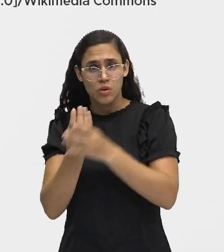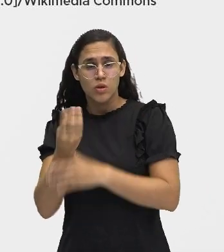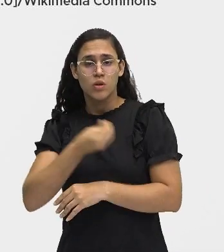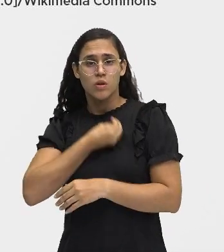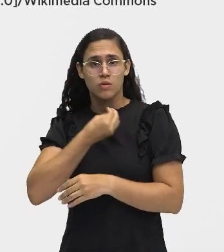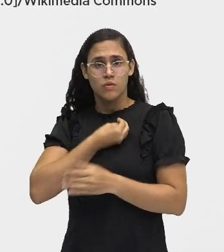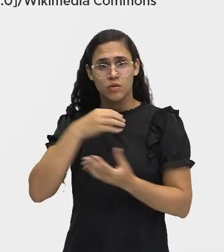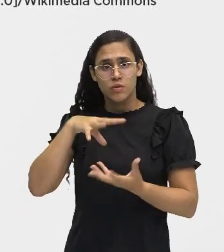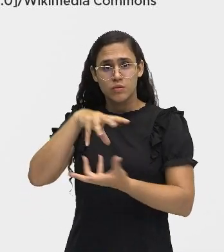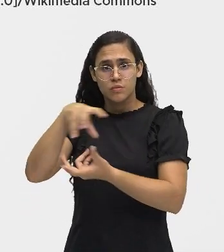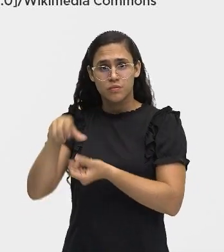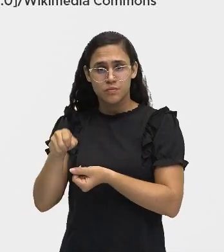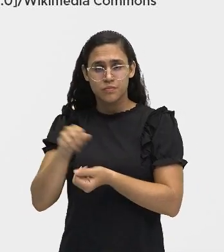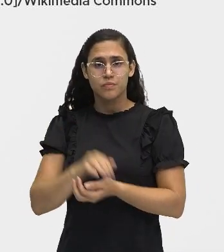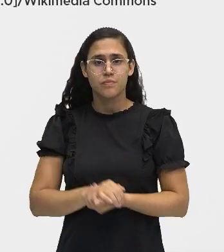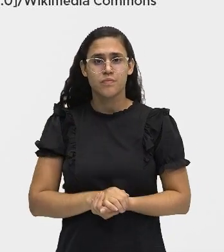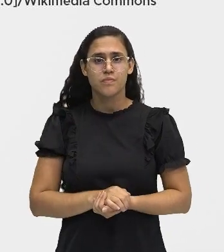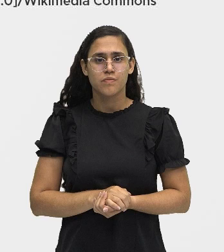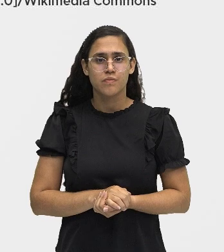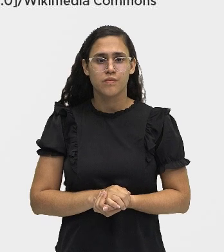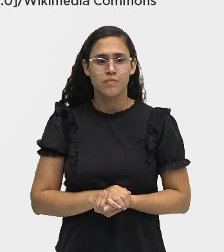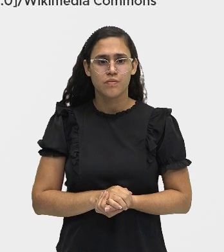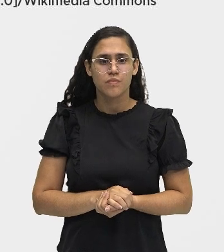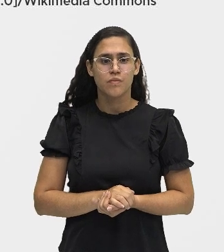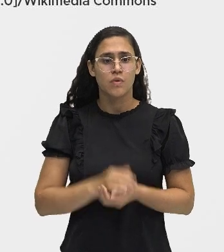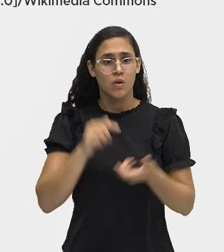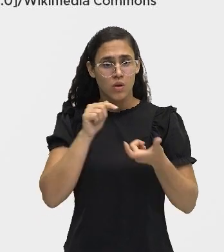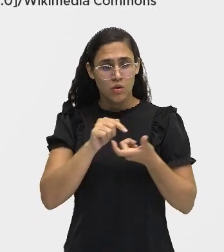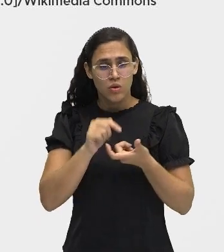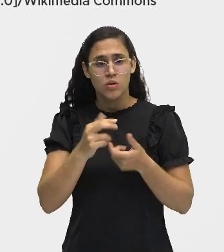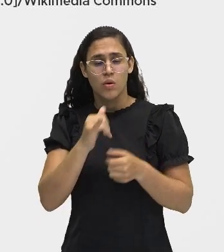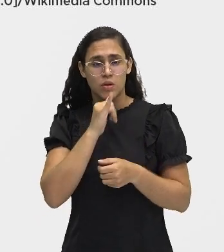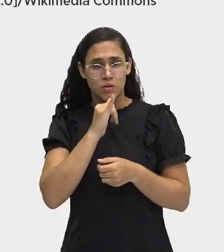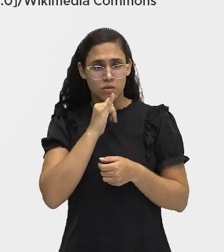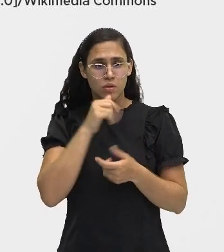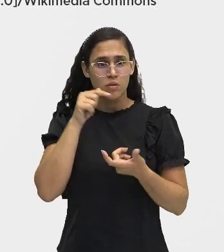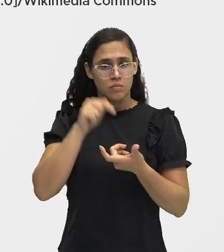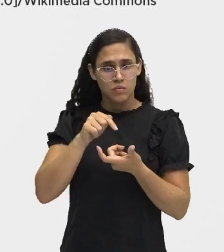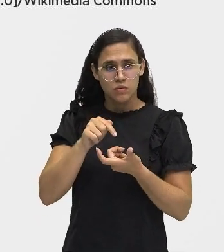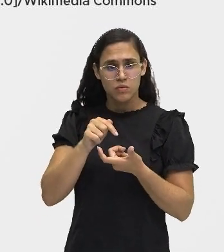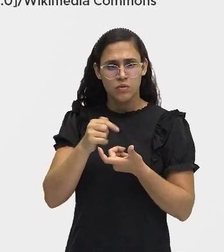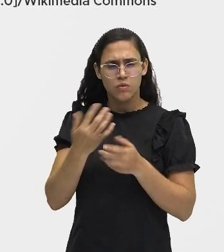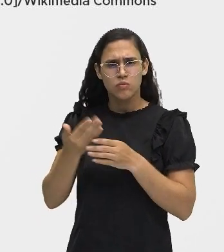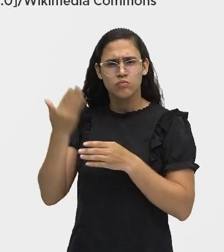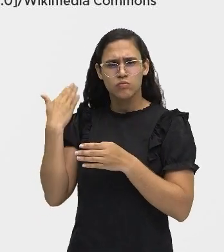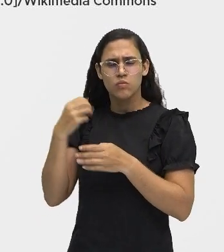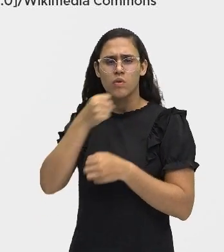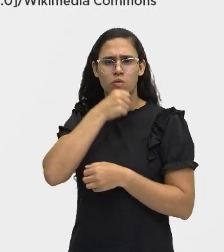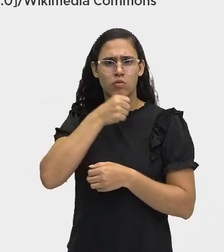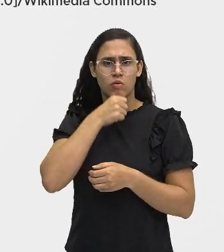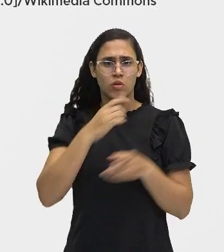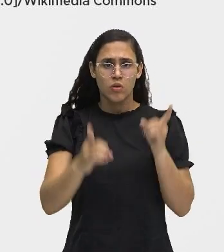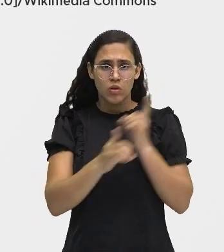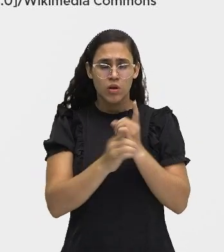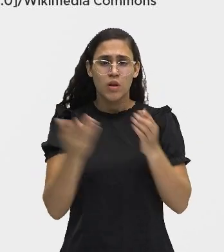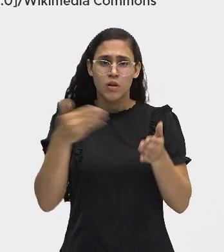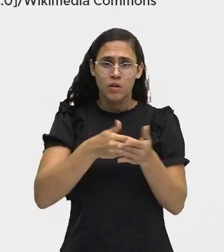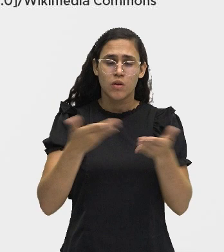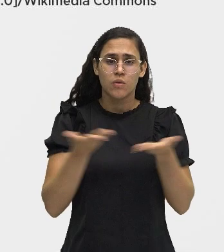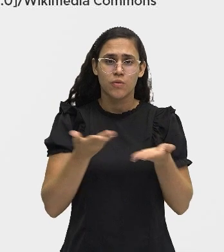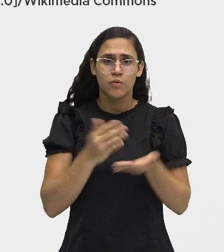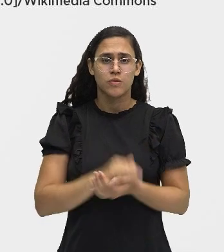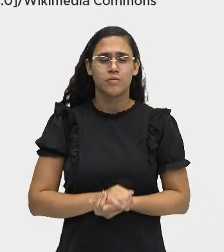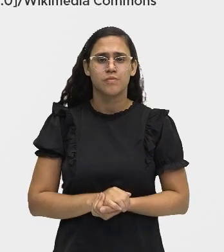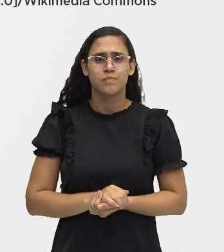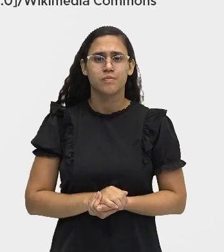na Terra, tá? Então, esses aí são os estromatólitos, que são os fósseis mais antigos encontrados até hoje, tá? E aí,